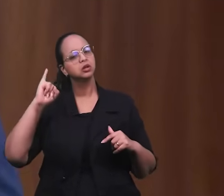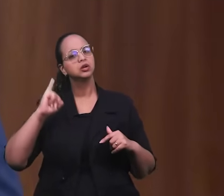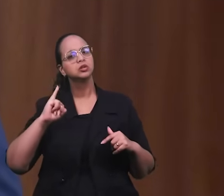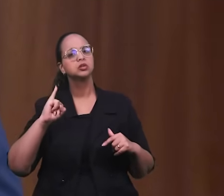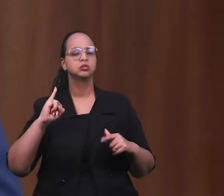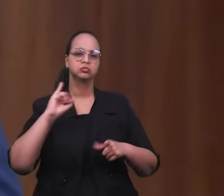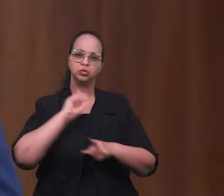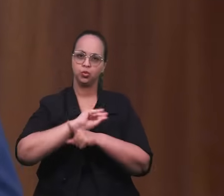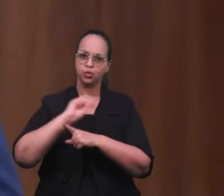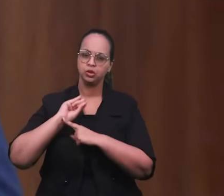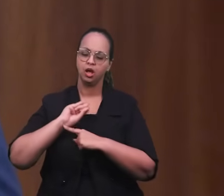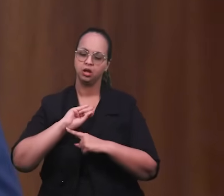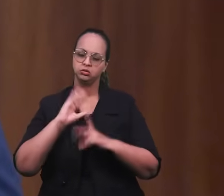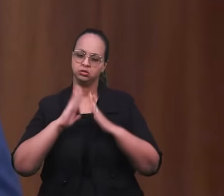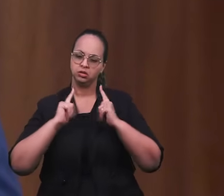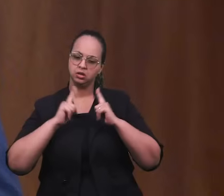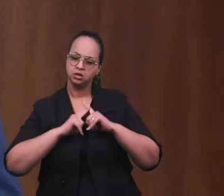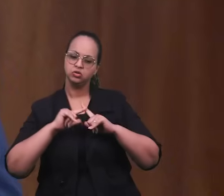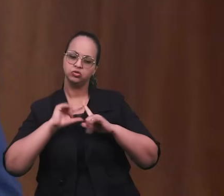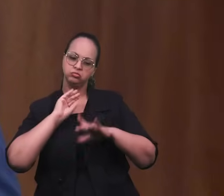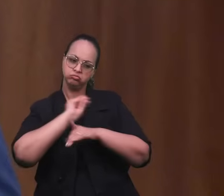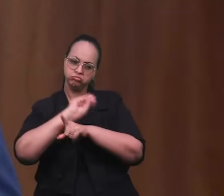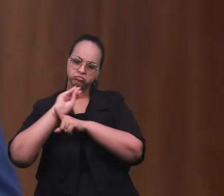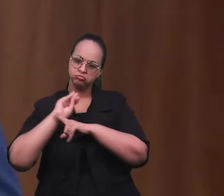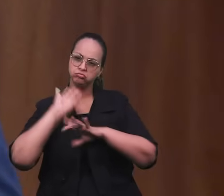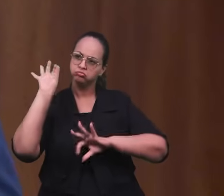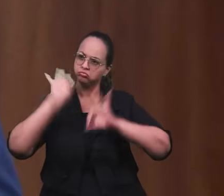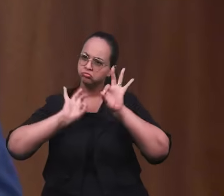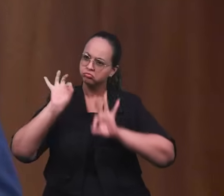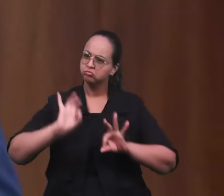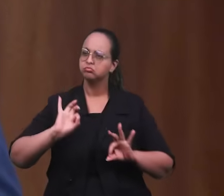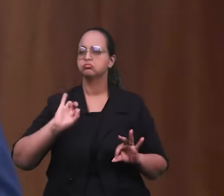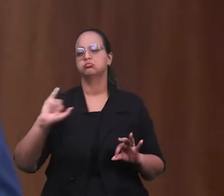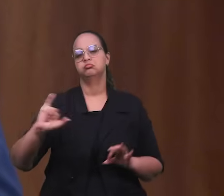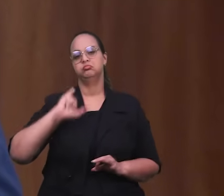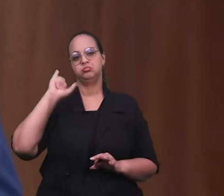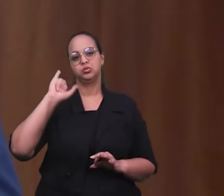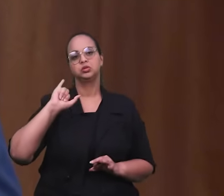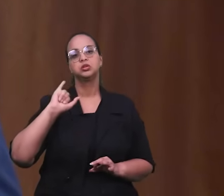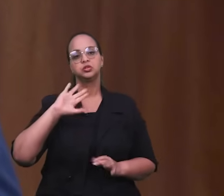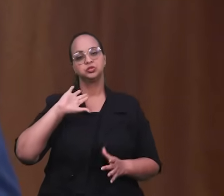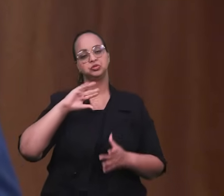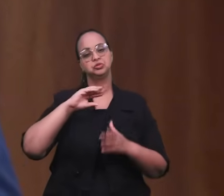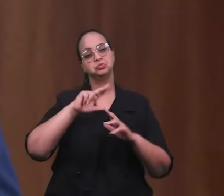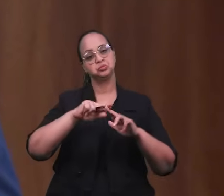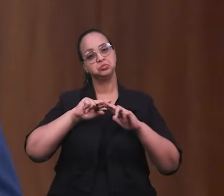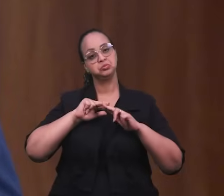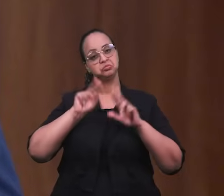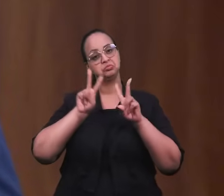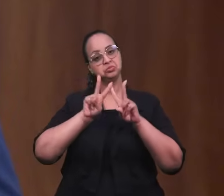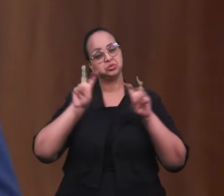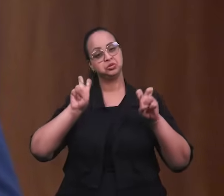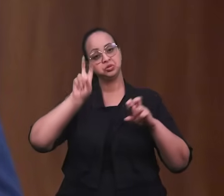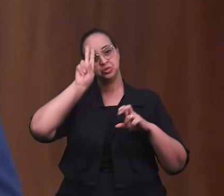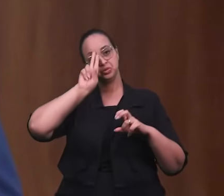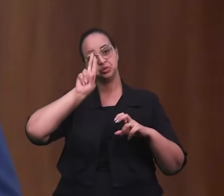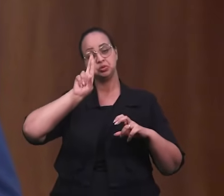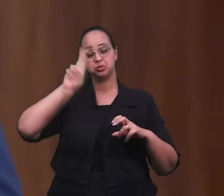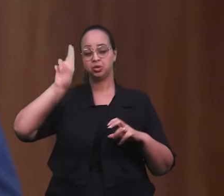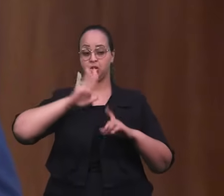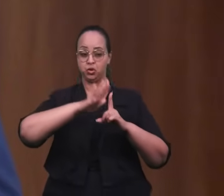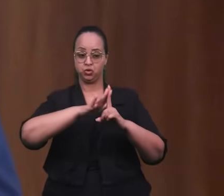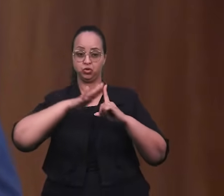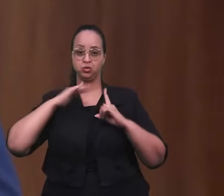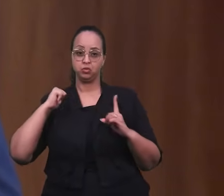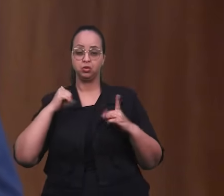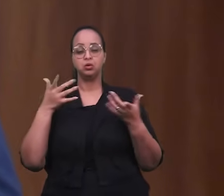zelo da casa do Senhor é importante, porque isso é uma determinação do Senhor. Para isso, o diácono ele foi separado. Nós